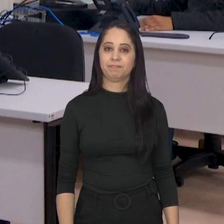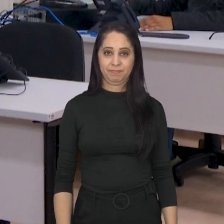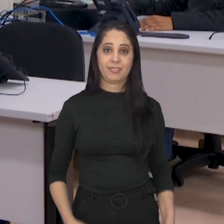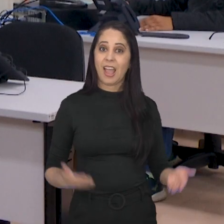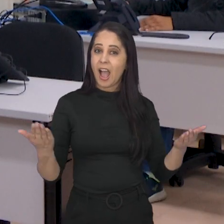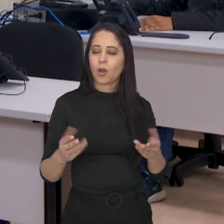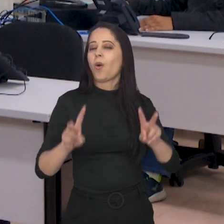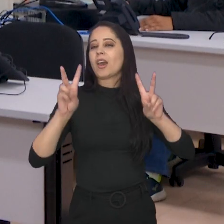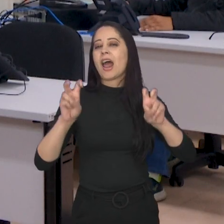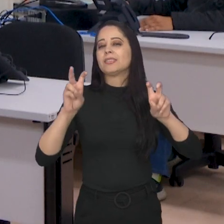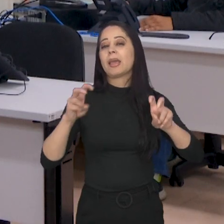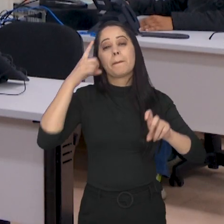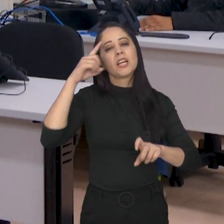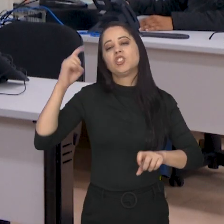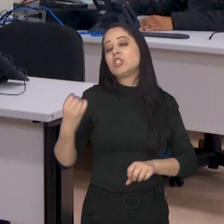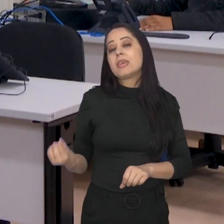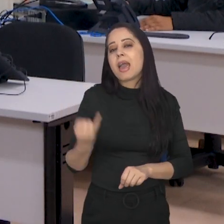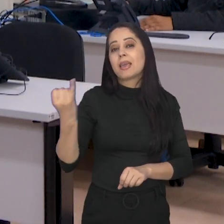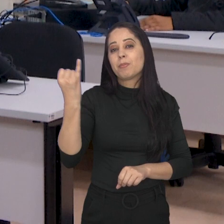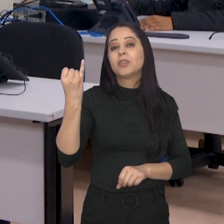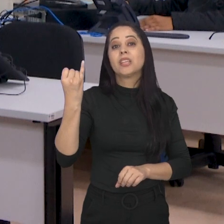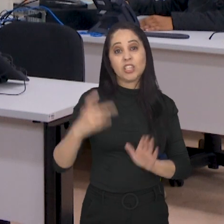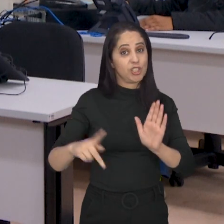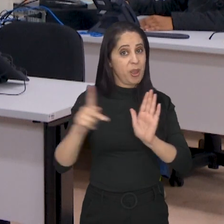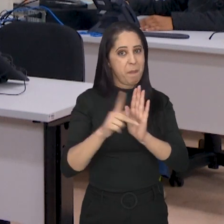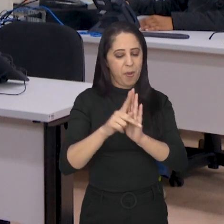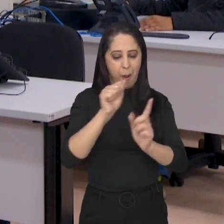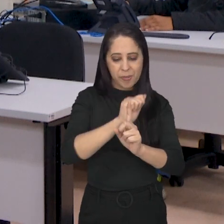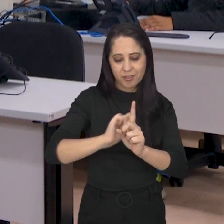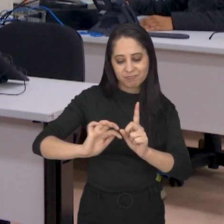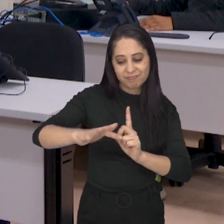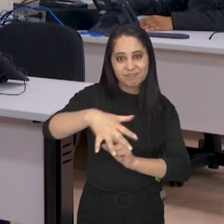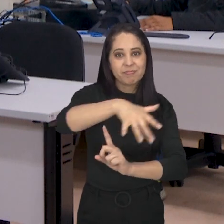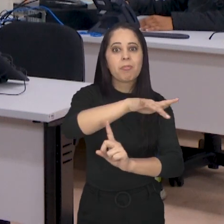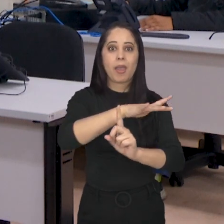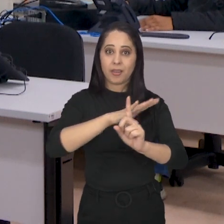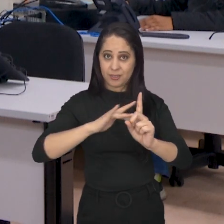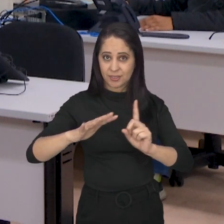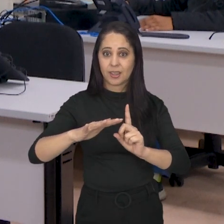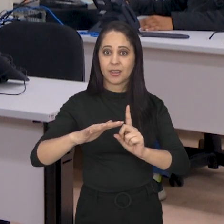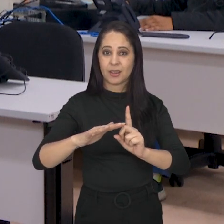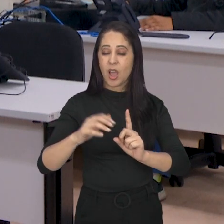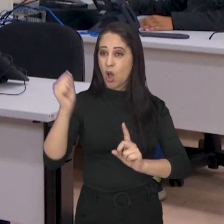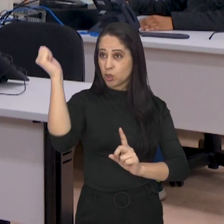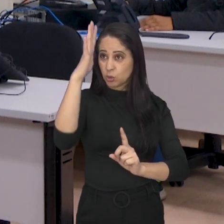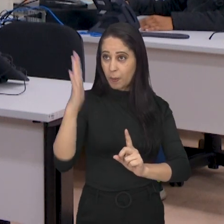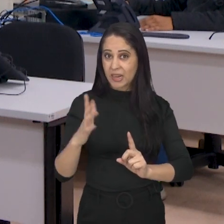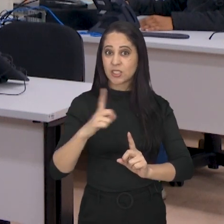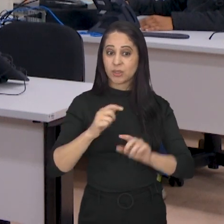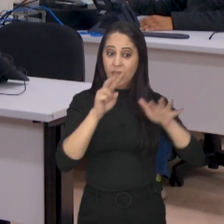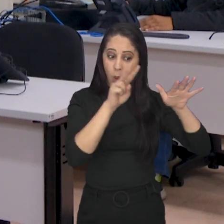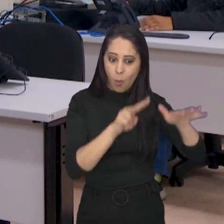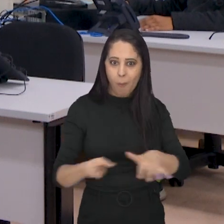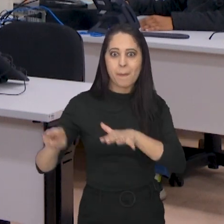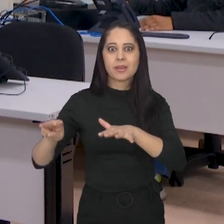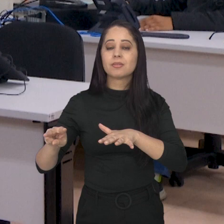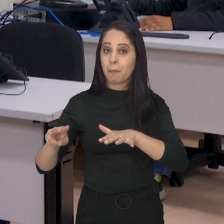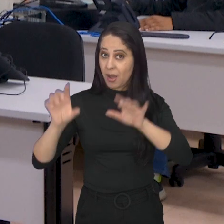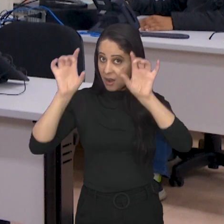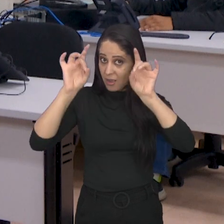geral, analista de suprimentos, auxiliar de cozinha, auxiliar de limpeza, auxiliar de produção, coordenador